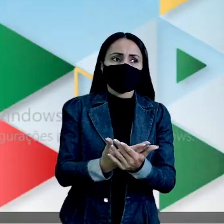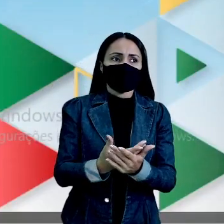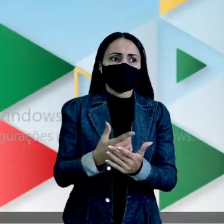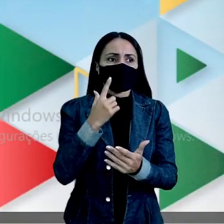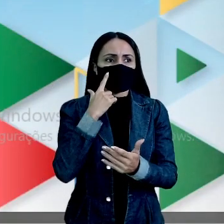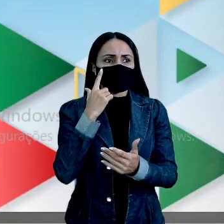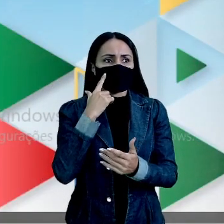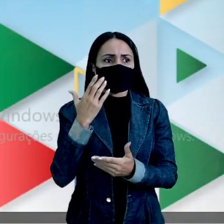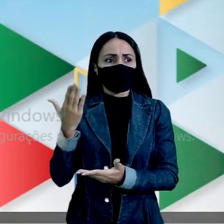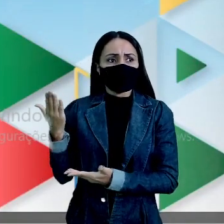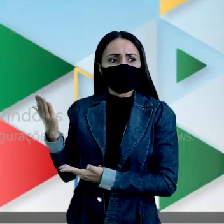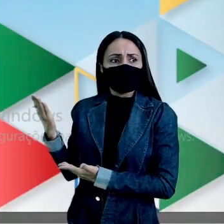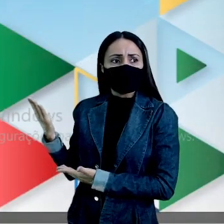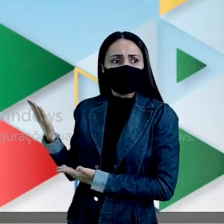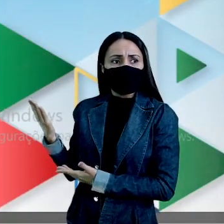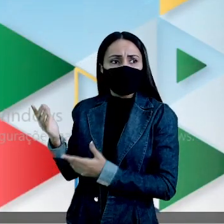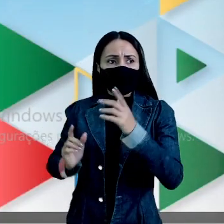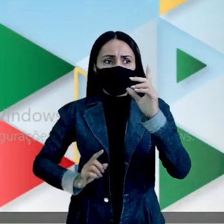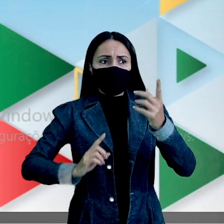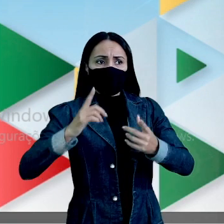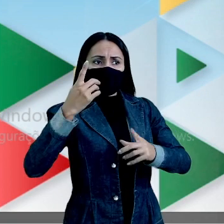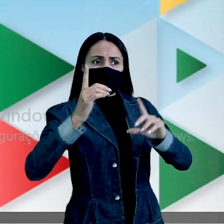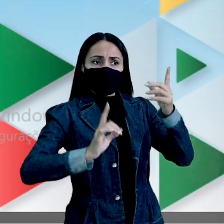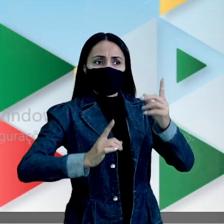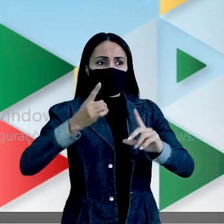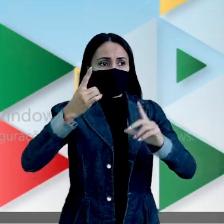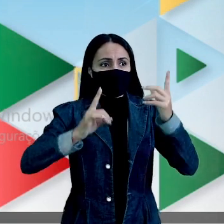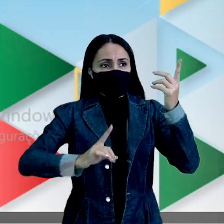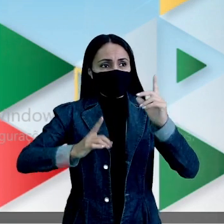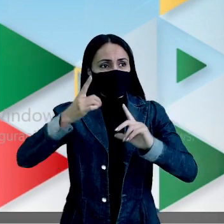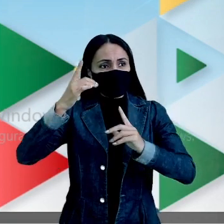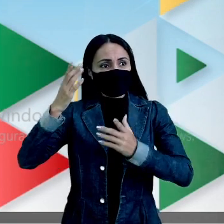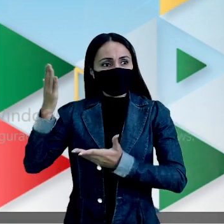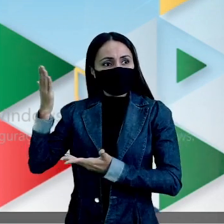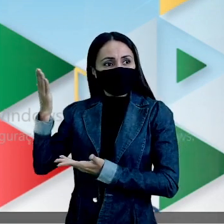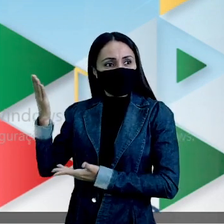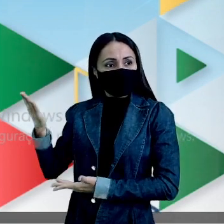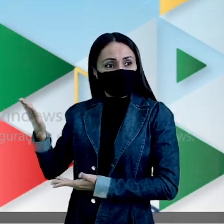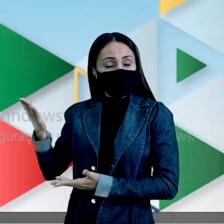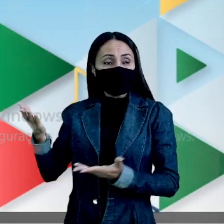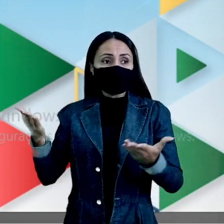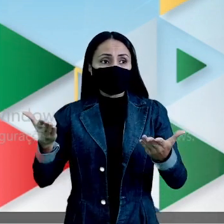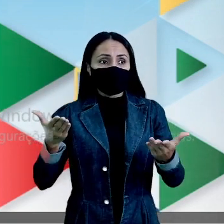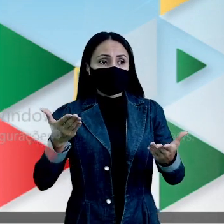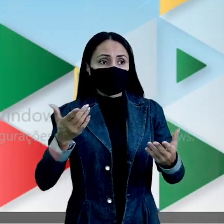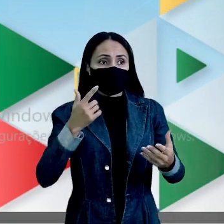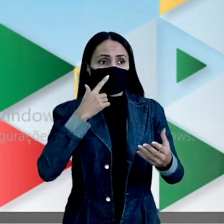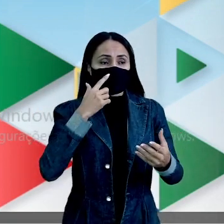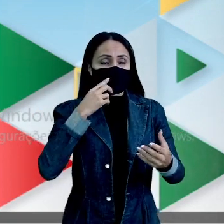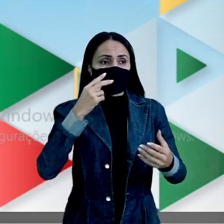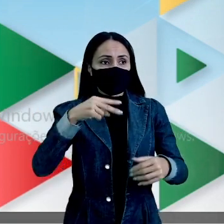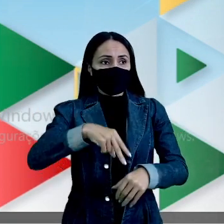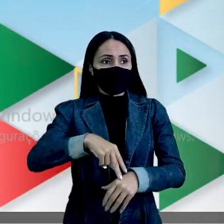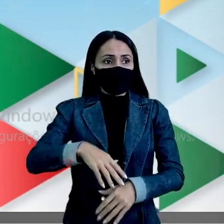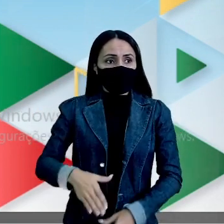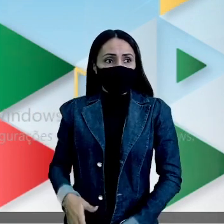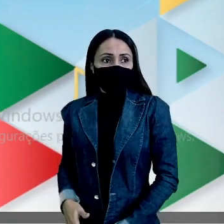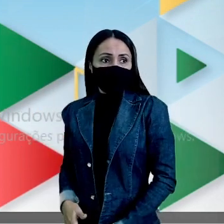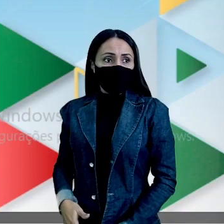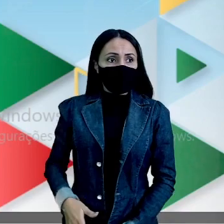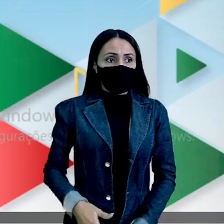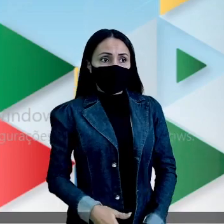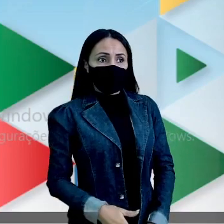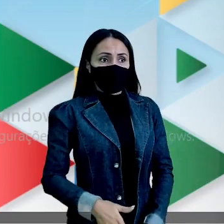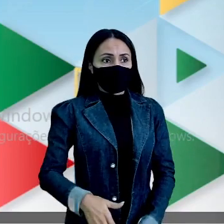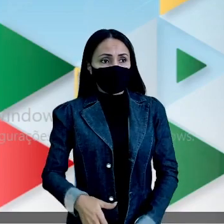dançar um frevo. Vou dançar aqui curtinho. A gente vai dançar um frevo porque hoje a gente vai falar sobre o Homem da Meia-Noite. Então é uma homenagem